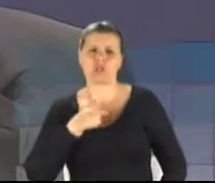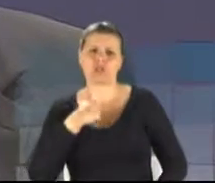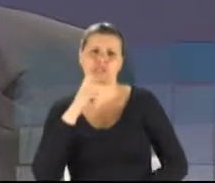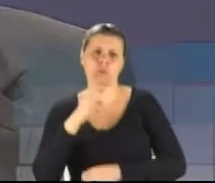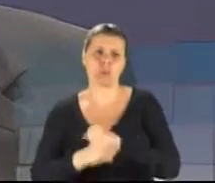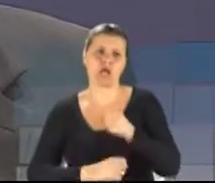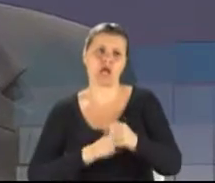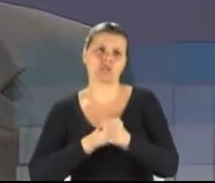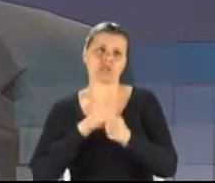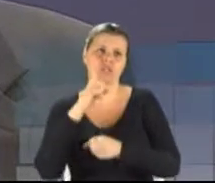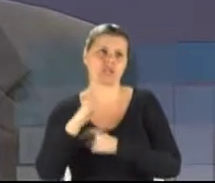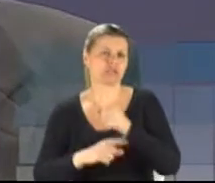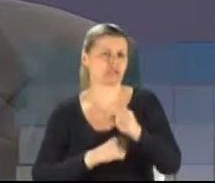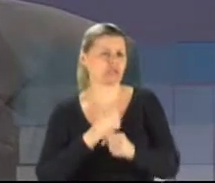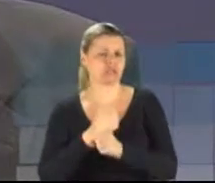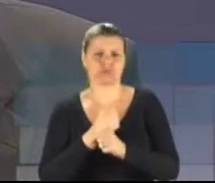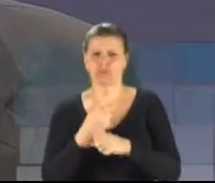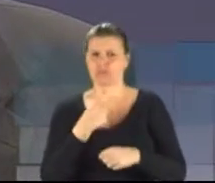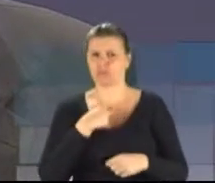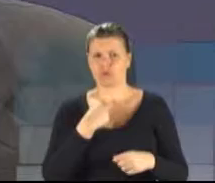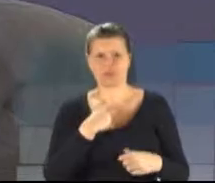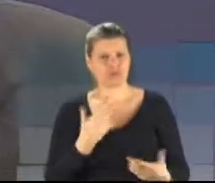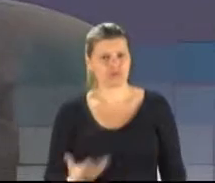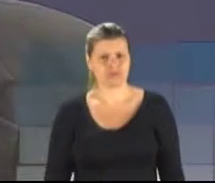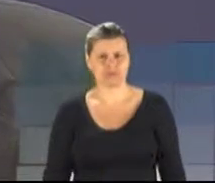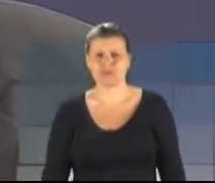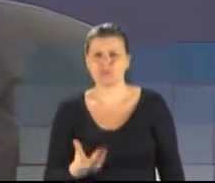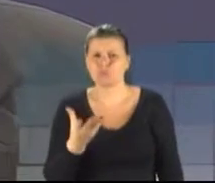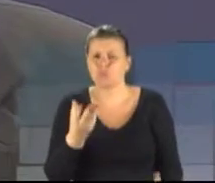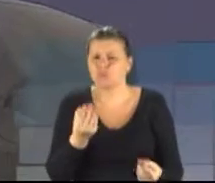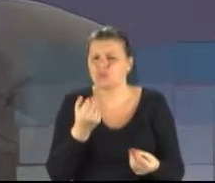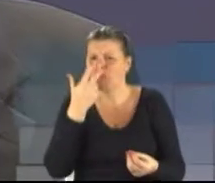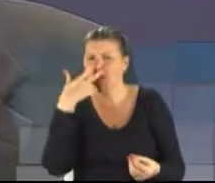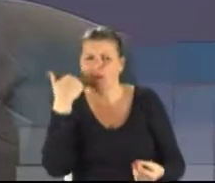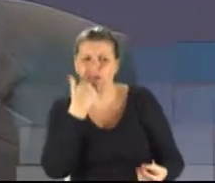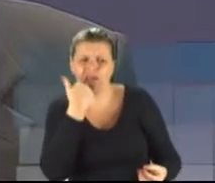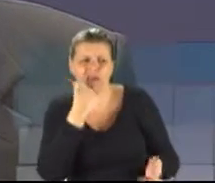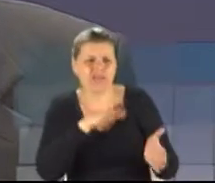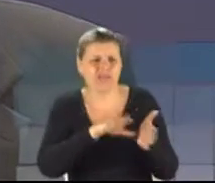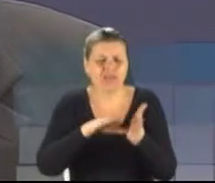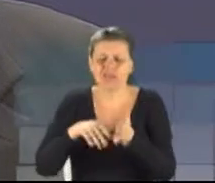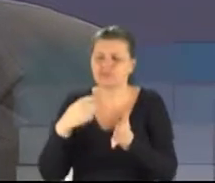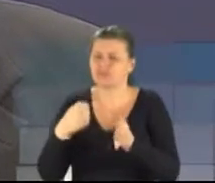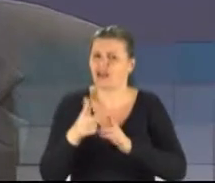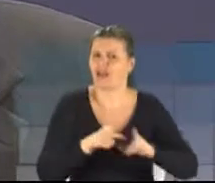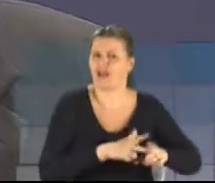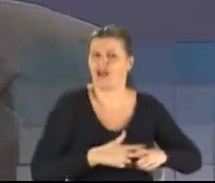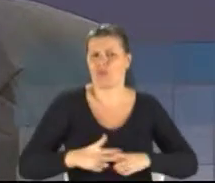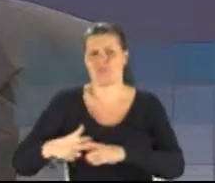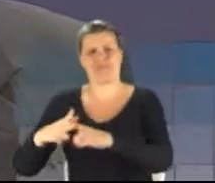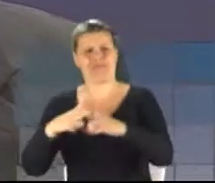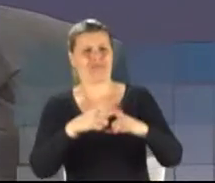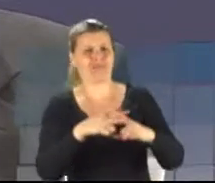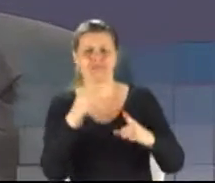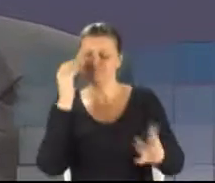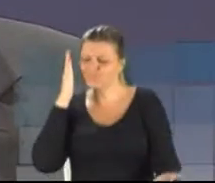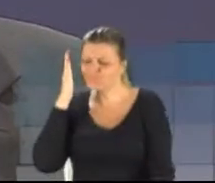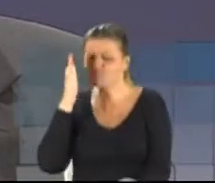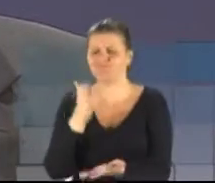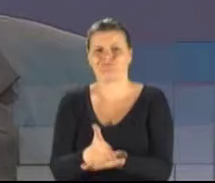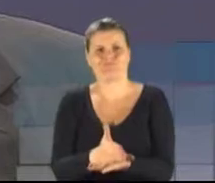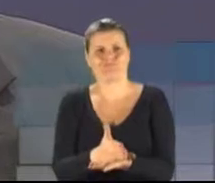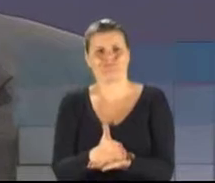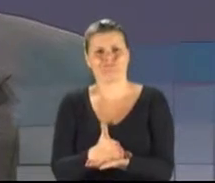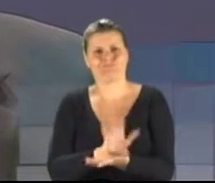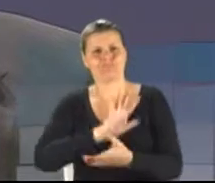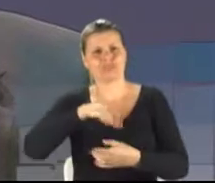anos né É muita falcatrua que tem que ser corrigido que tem que ser banido do